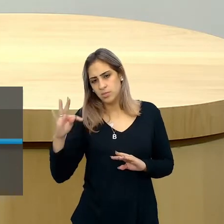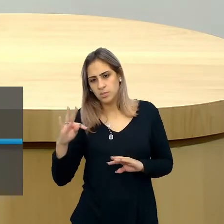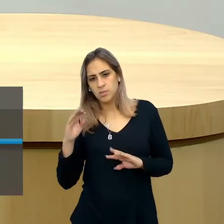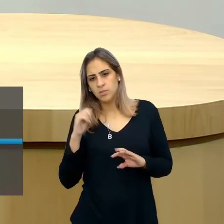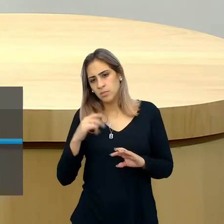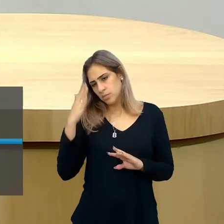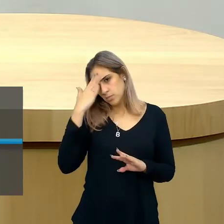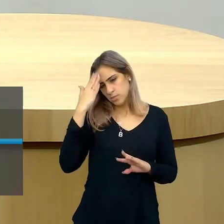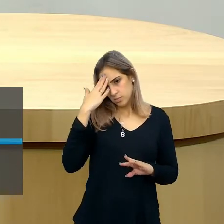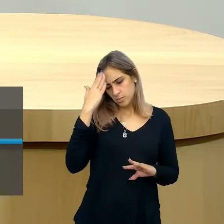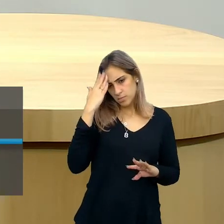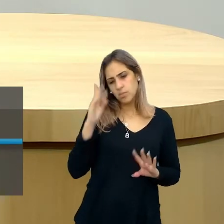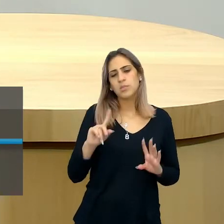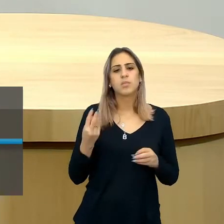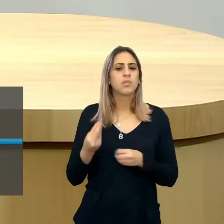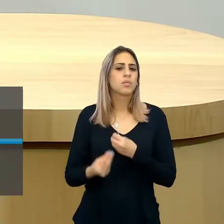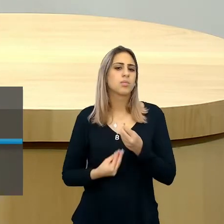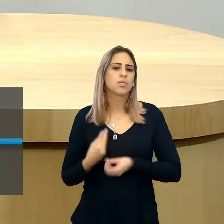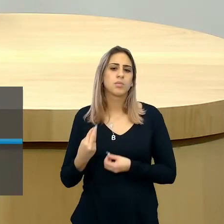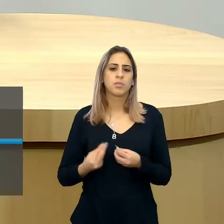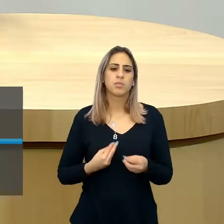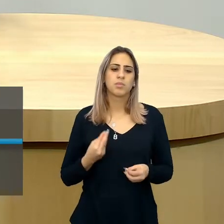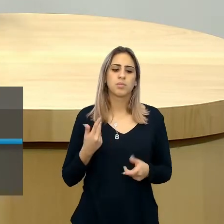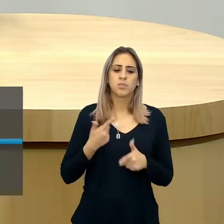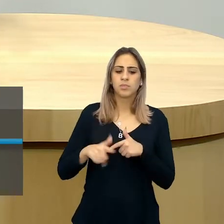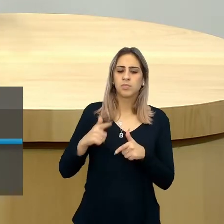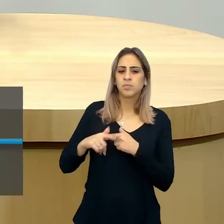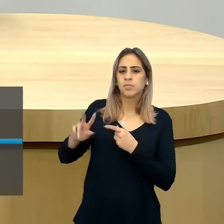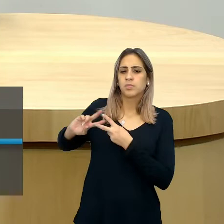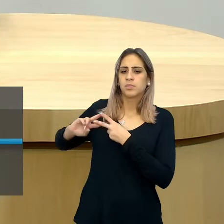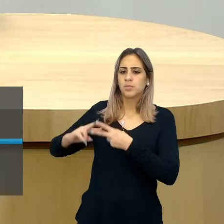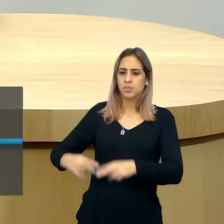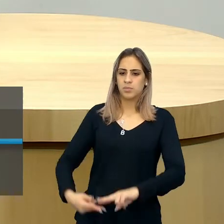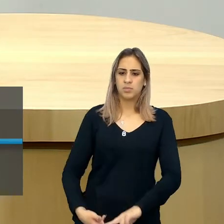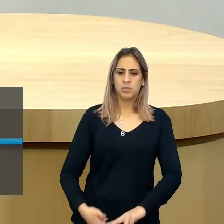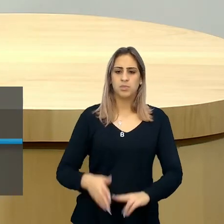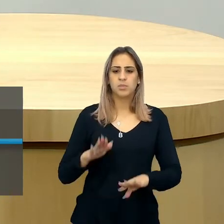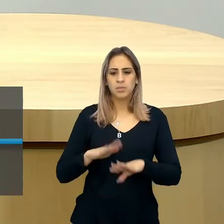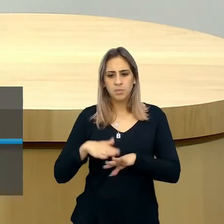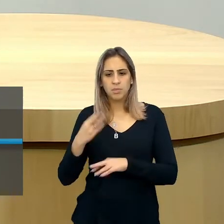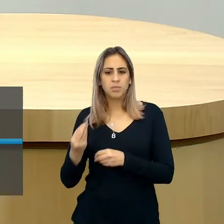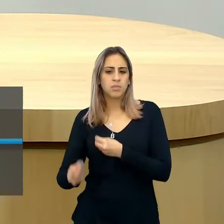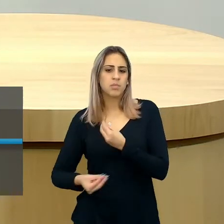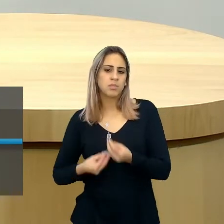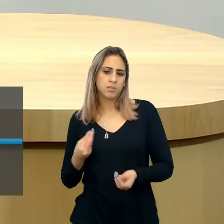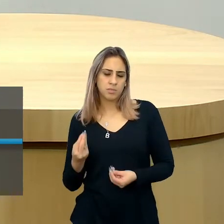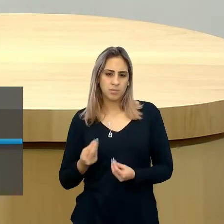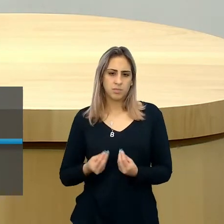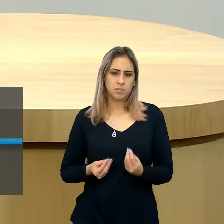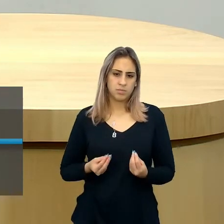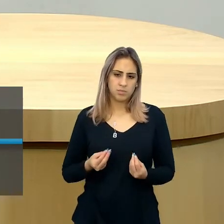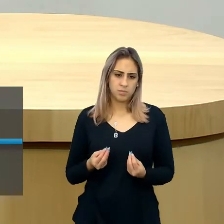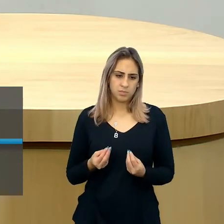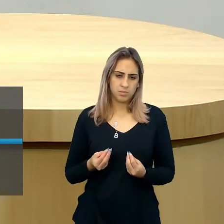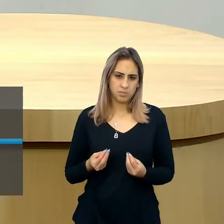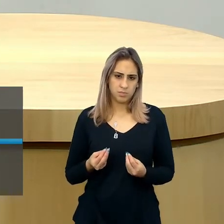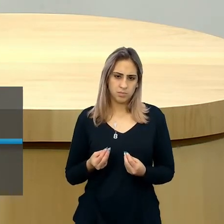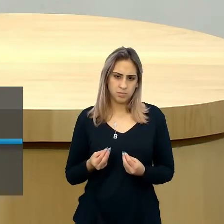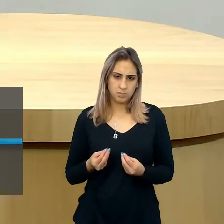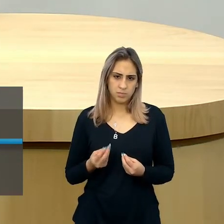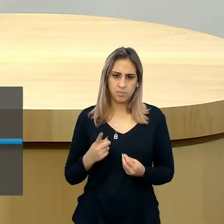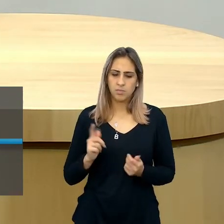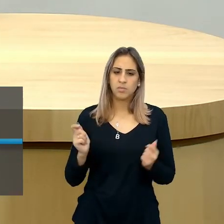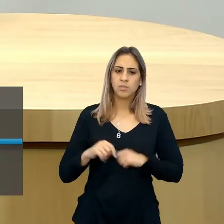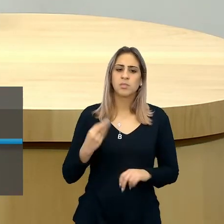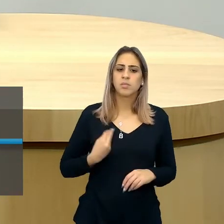o Big Data não como um rolo compressor, né? Mas como, quer dizer, não é uma coisa que